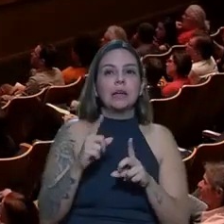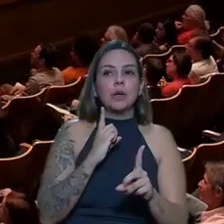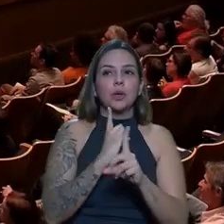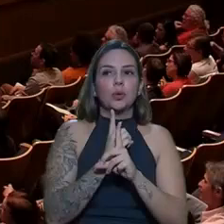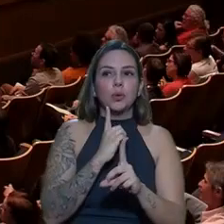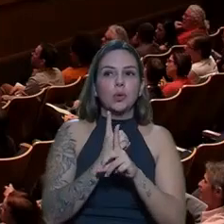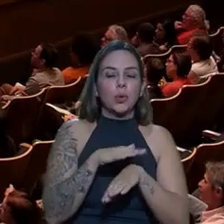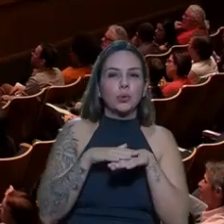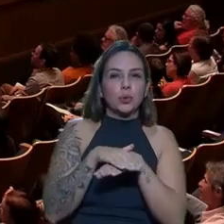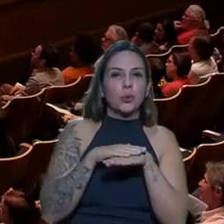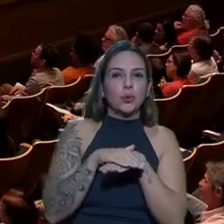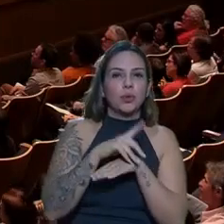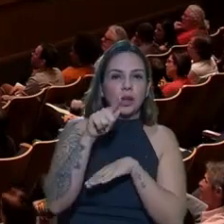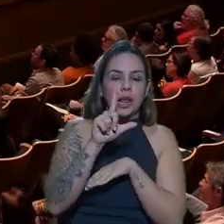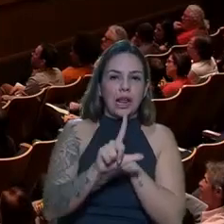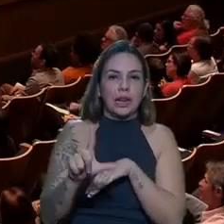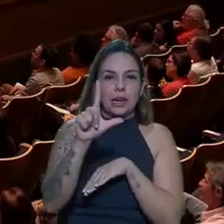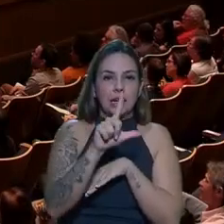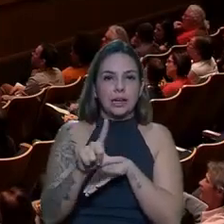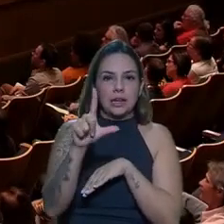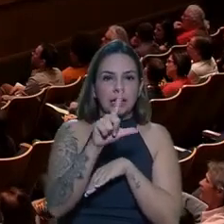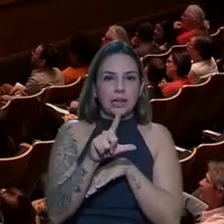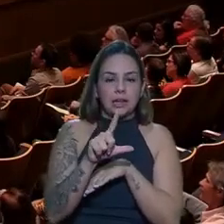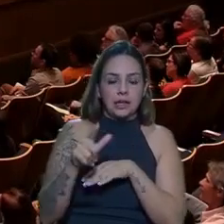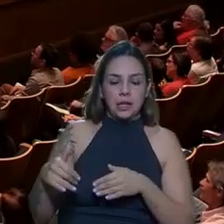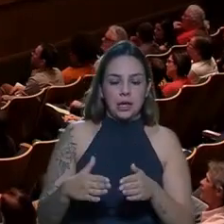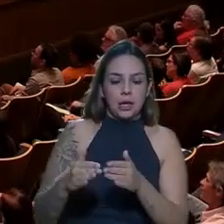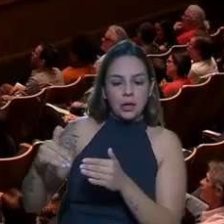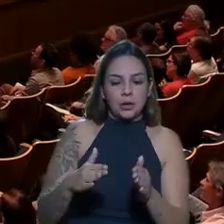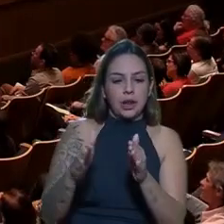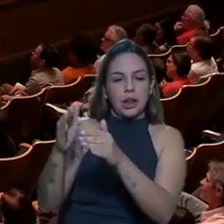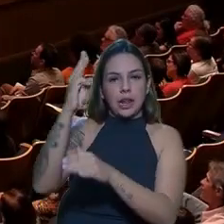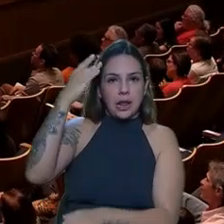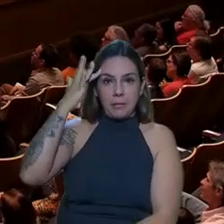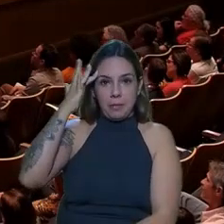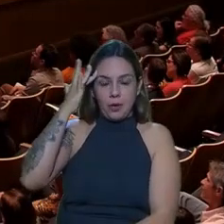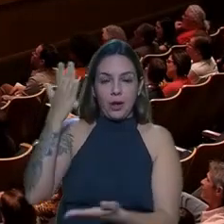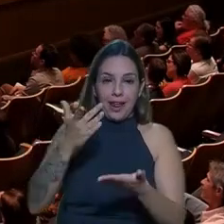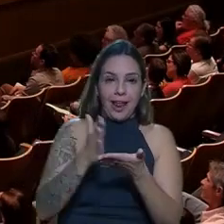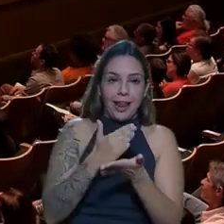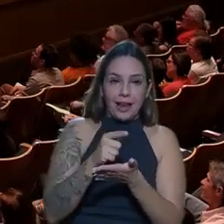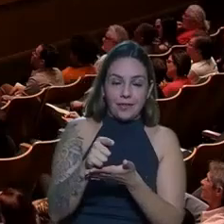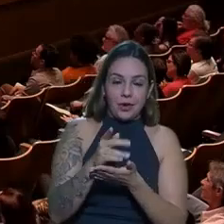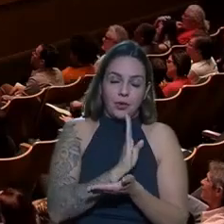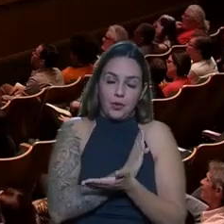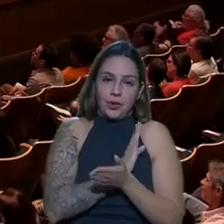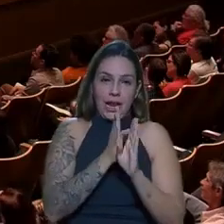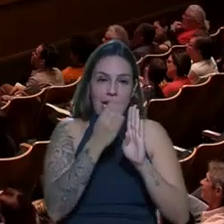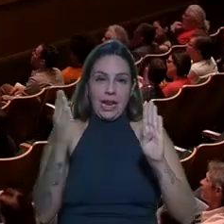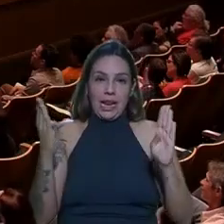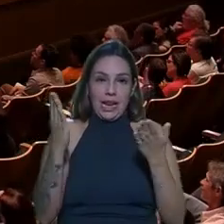encontros e conversas é Literatura, Encruzilhada e Memória. A livraria, coração do